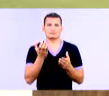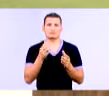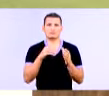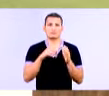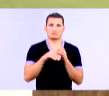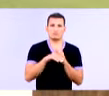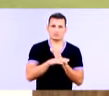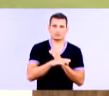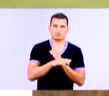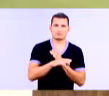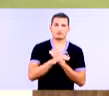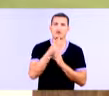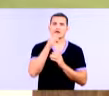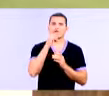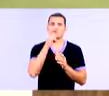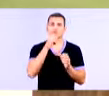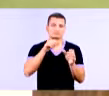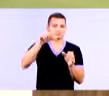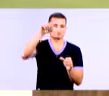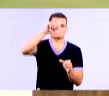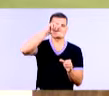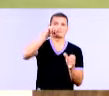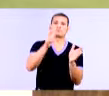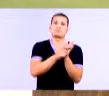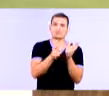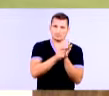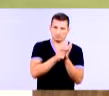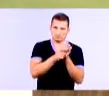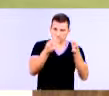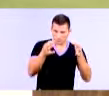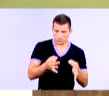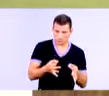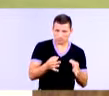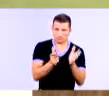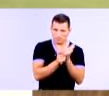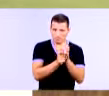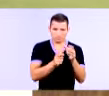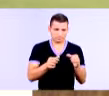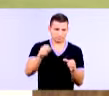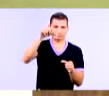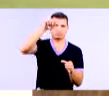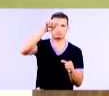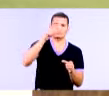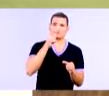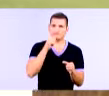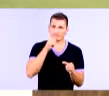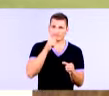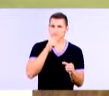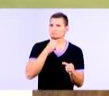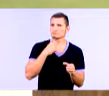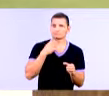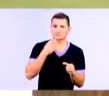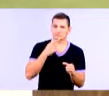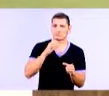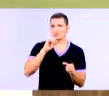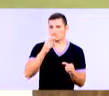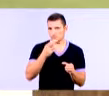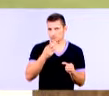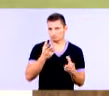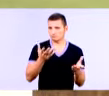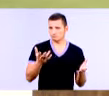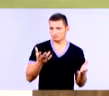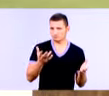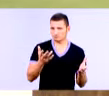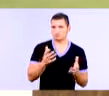d'água num saquinho de papel. Não é o mais adequado. Ou mesmo querer guardar 1 litro d'água em um caminhão-pipa.